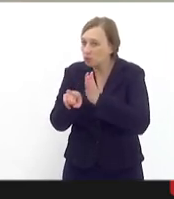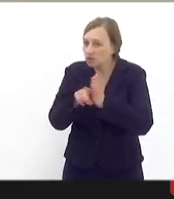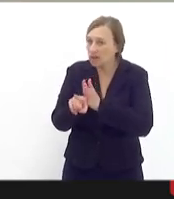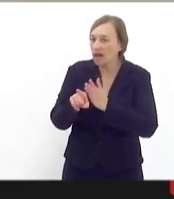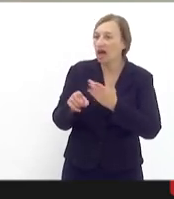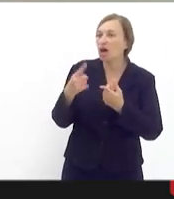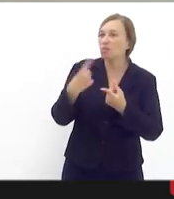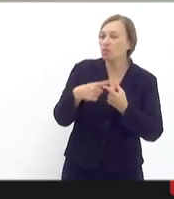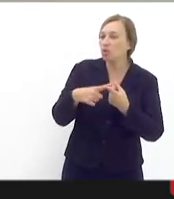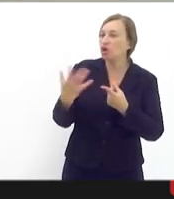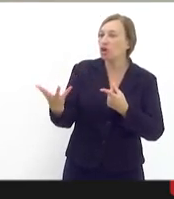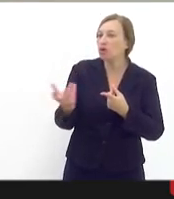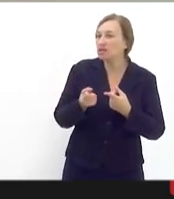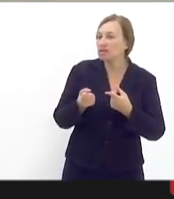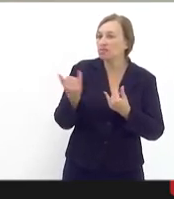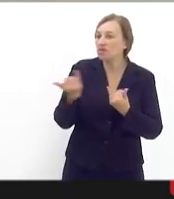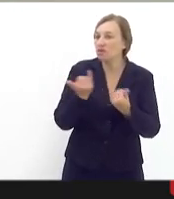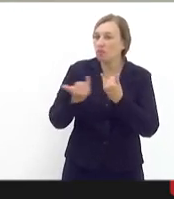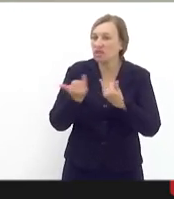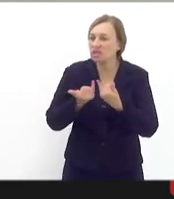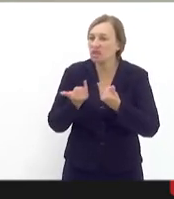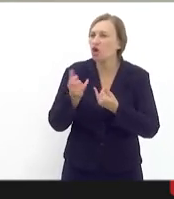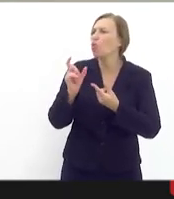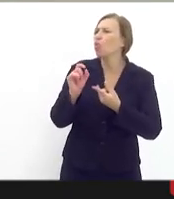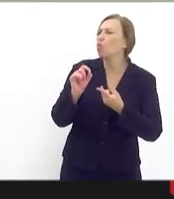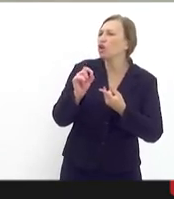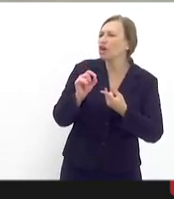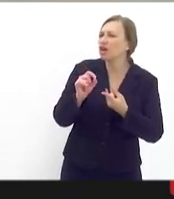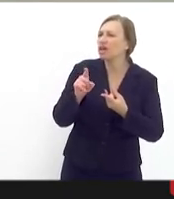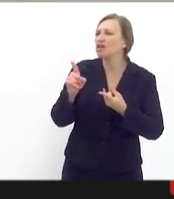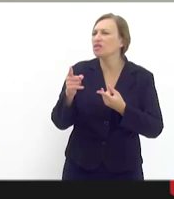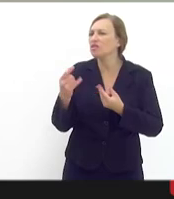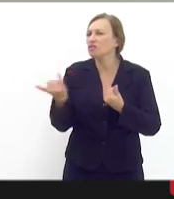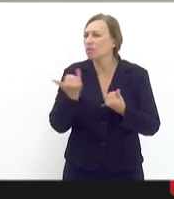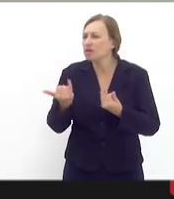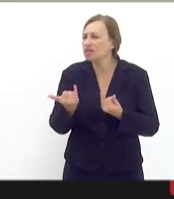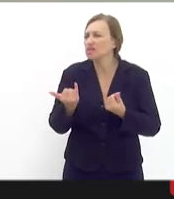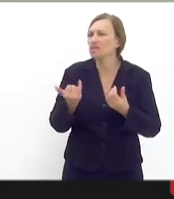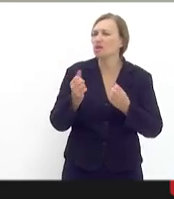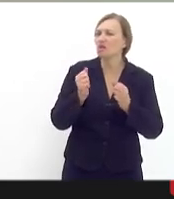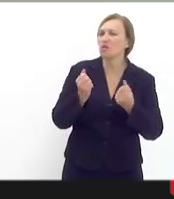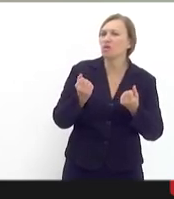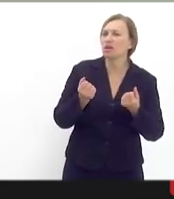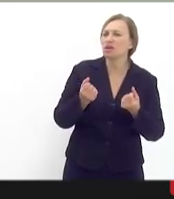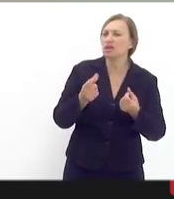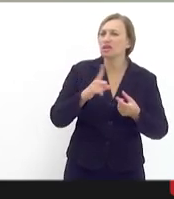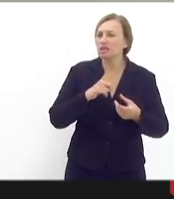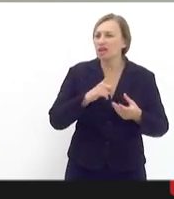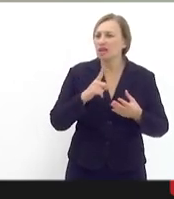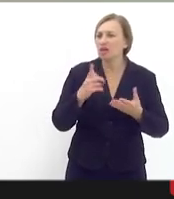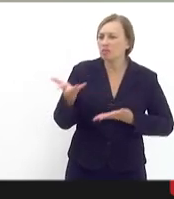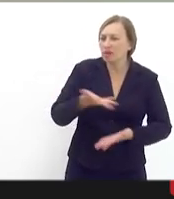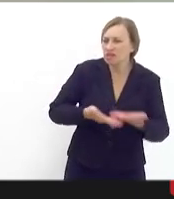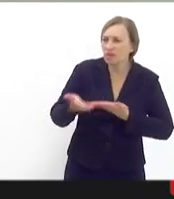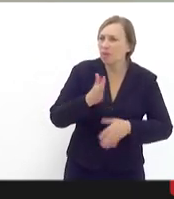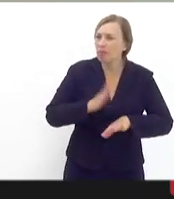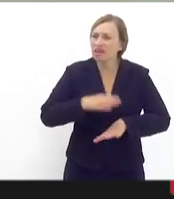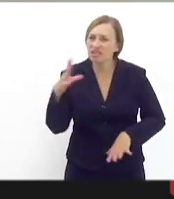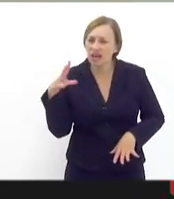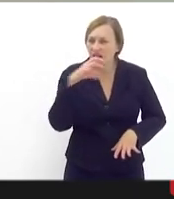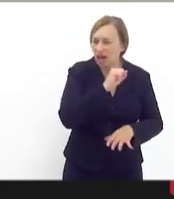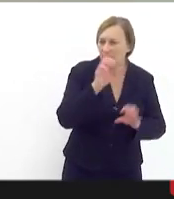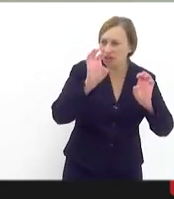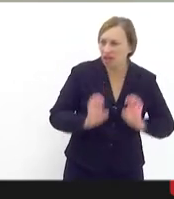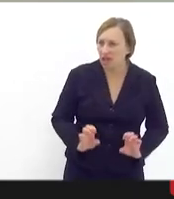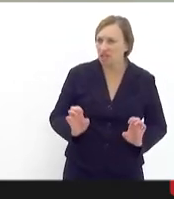por que que eu recebi aquela informação, o que que aquela informação quer de mim, pode ter uma participação muito mais ativa, muito mais ética